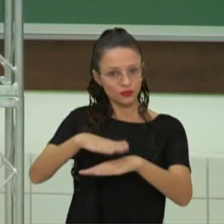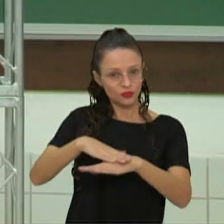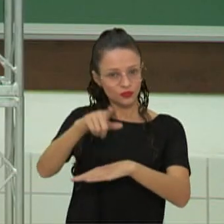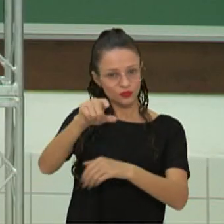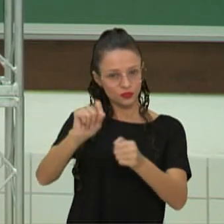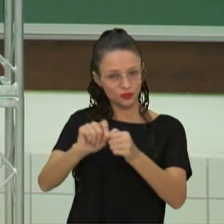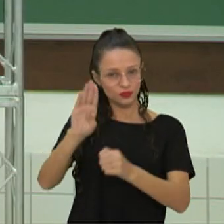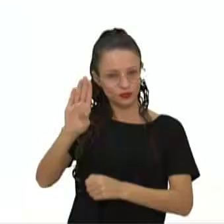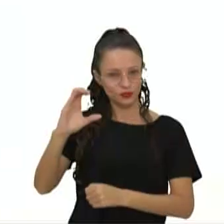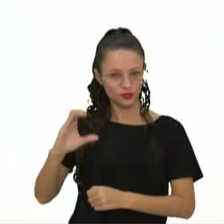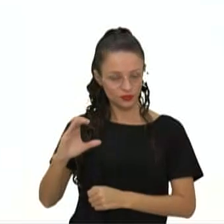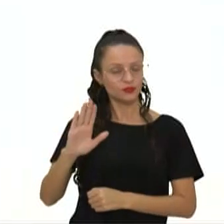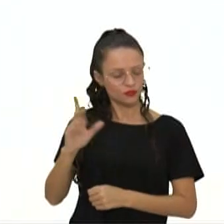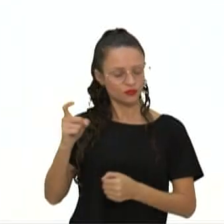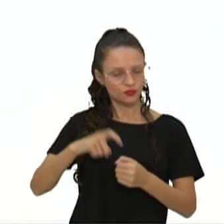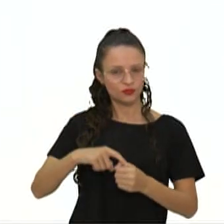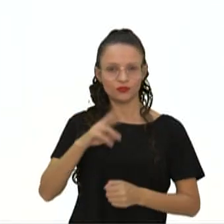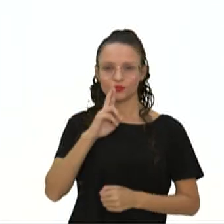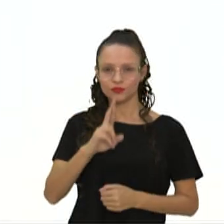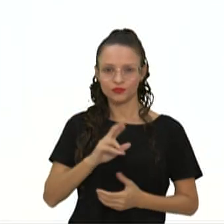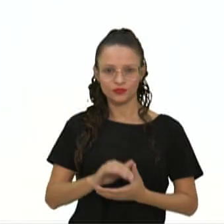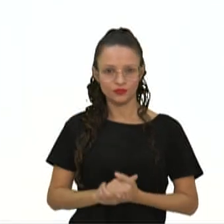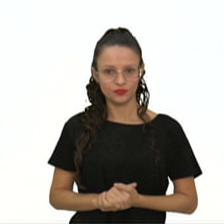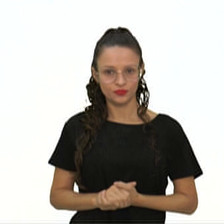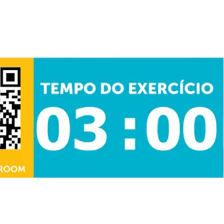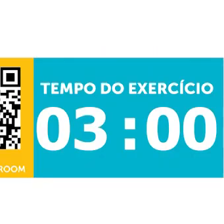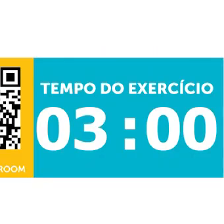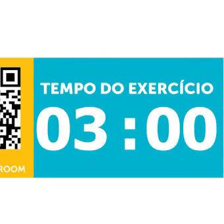letra B e a letra C e a gente já volta com a resposta.